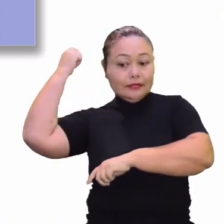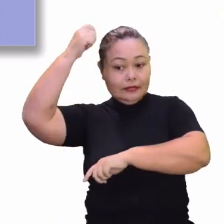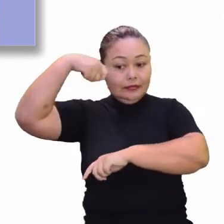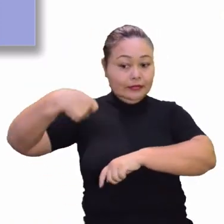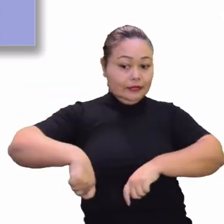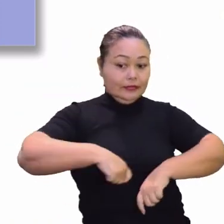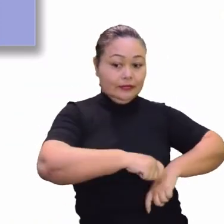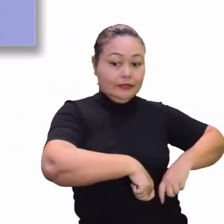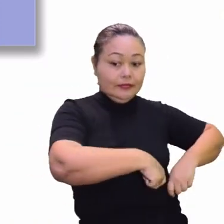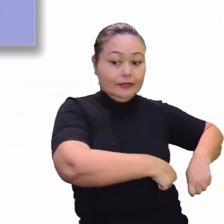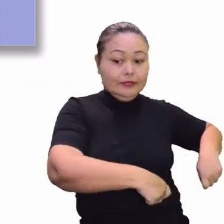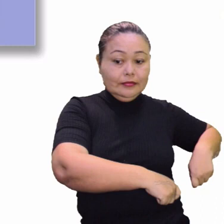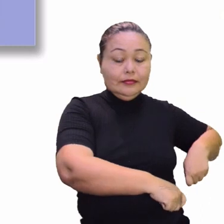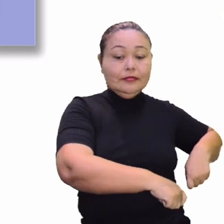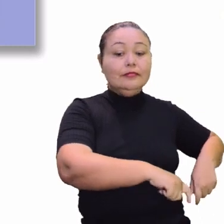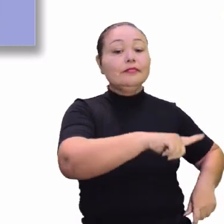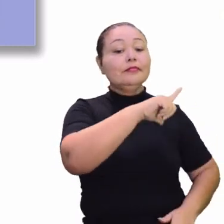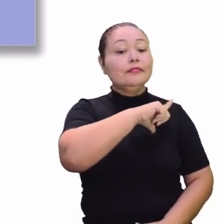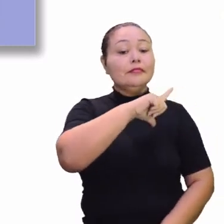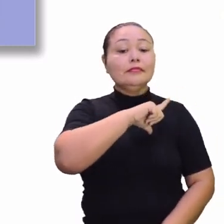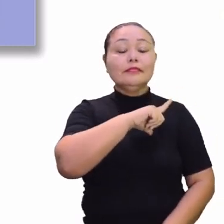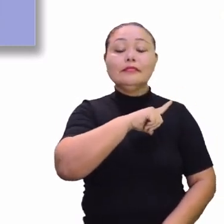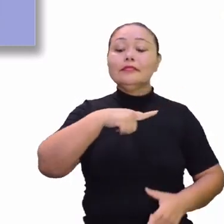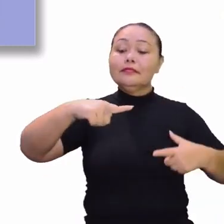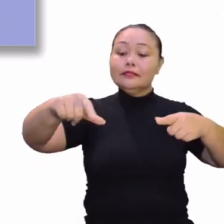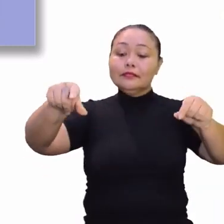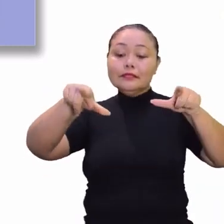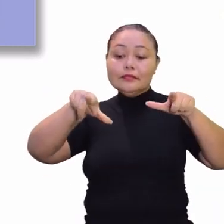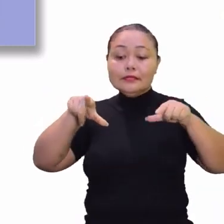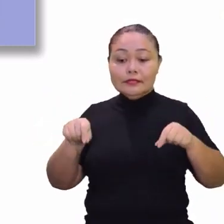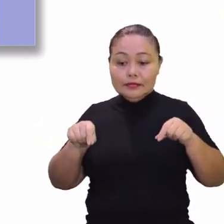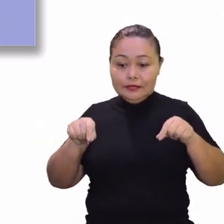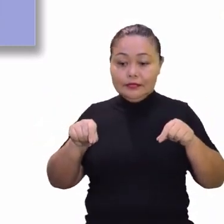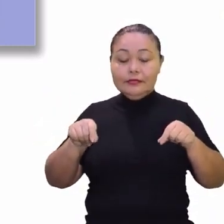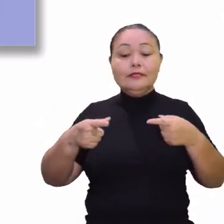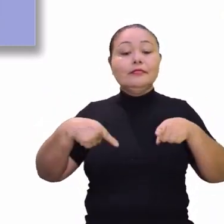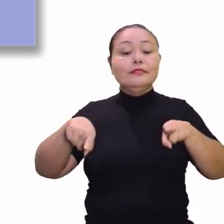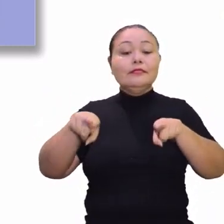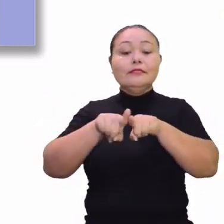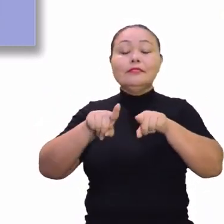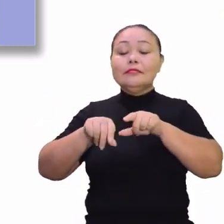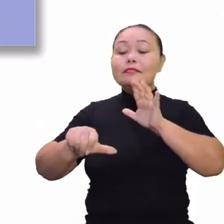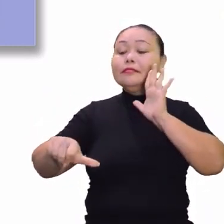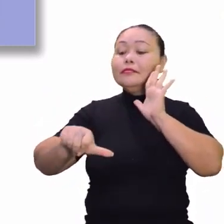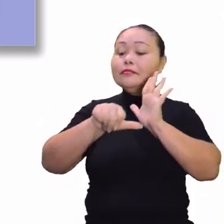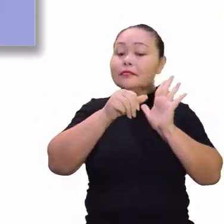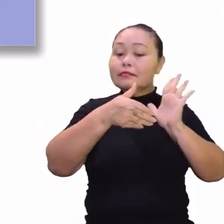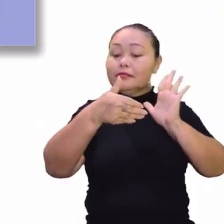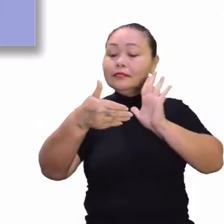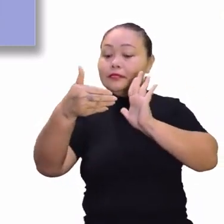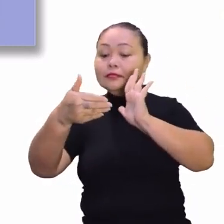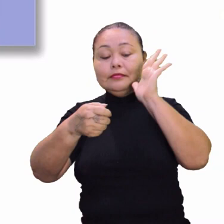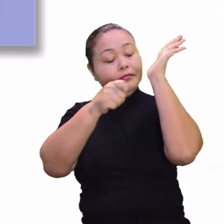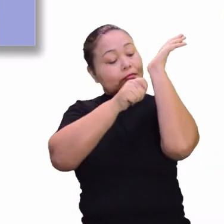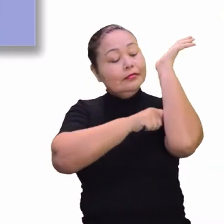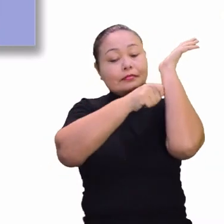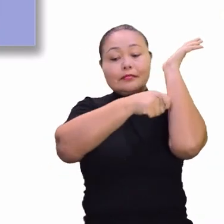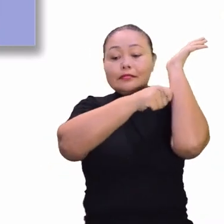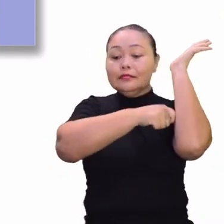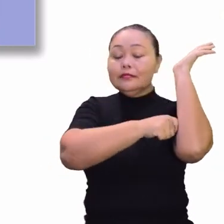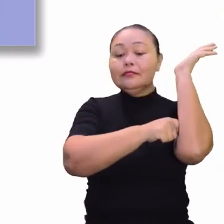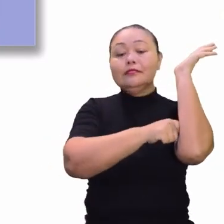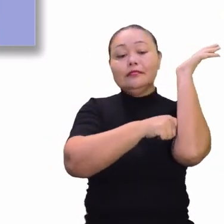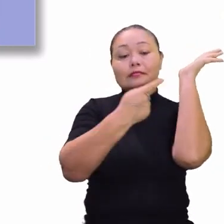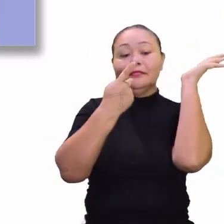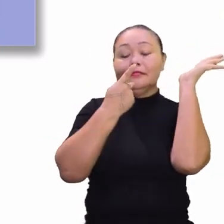nós veremos sobre o Real Forte Príncipe da Beira e o primeiro ciclo da borracha. Muito bem.